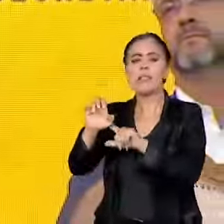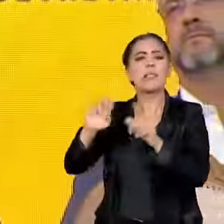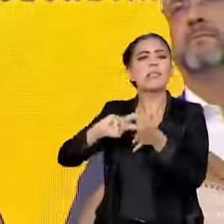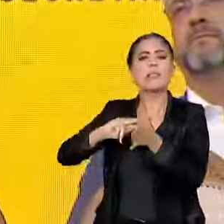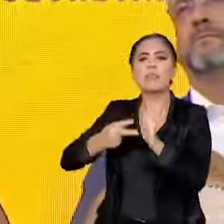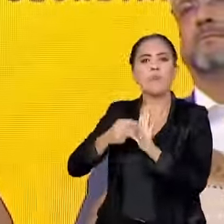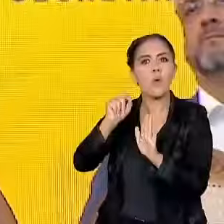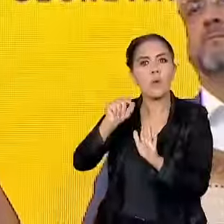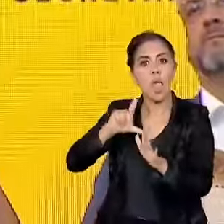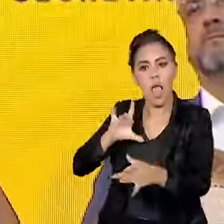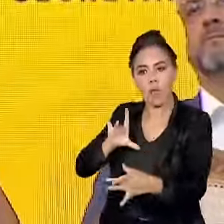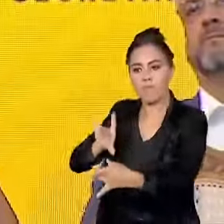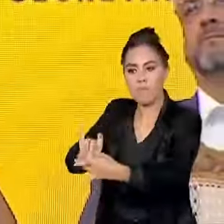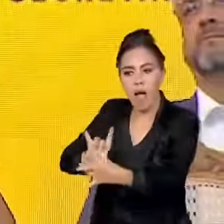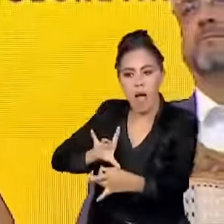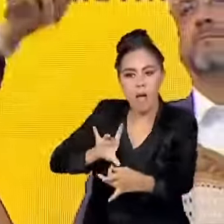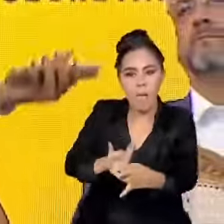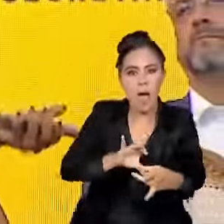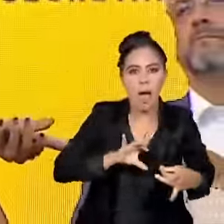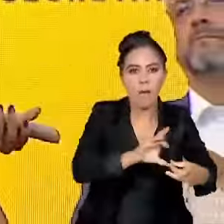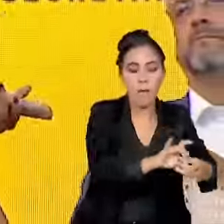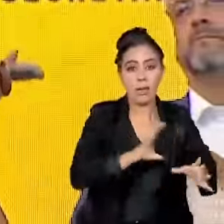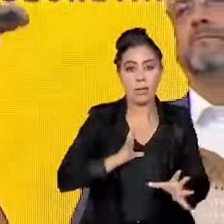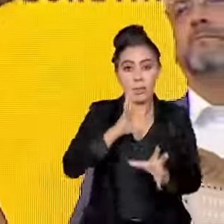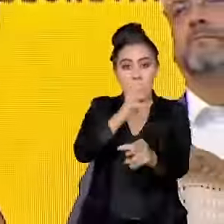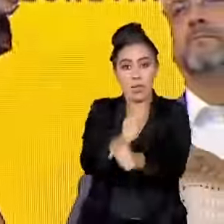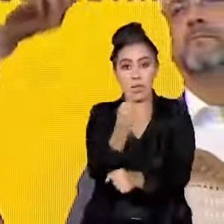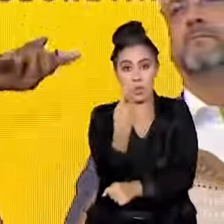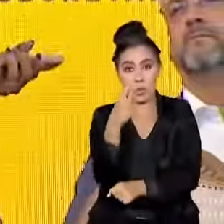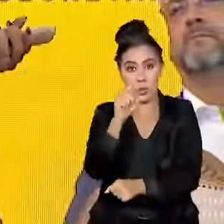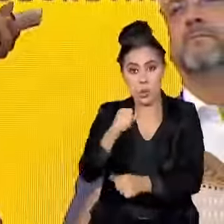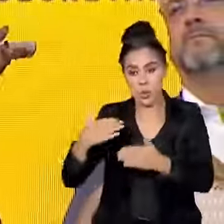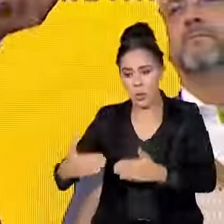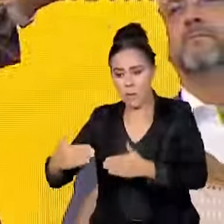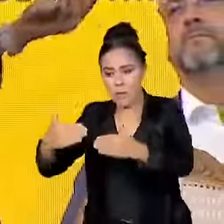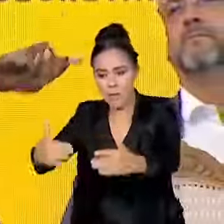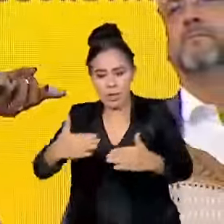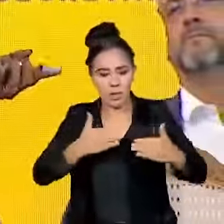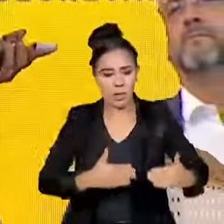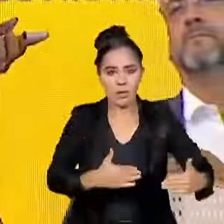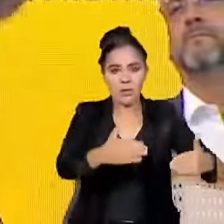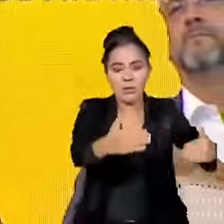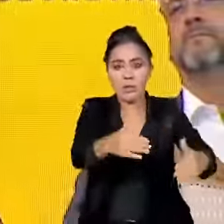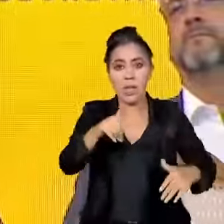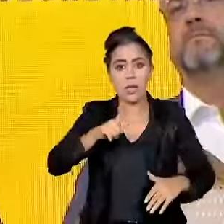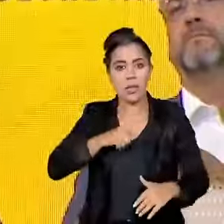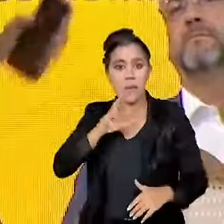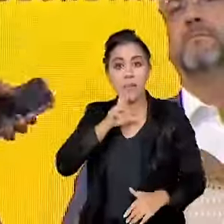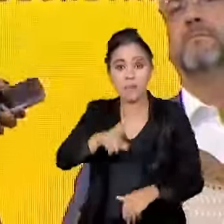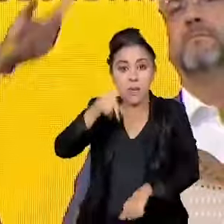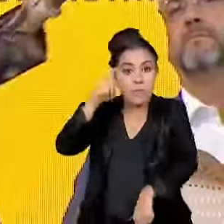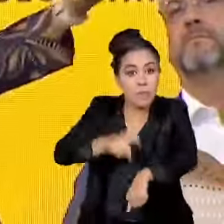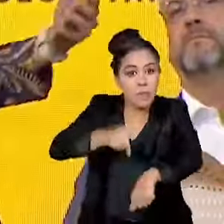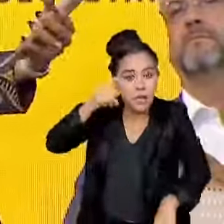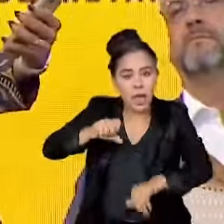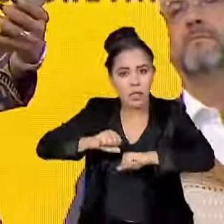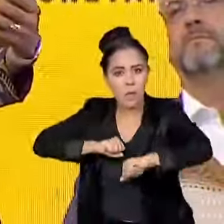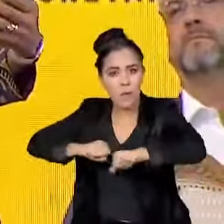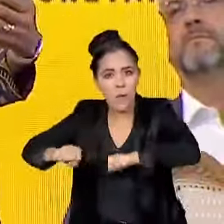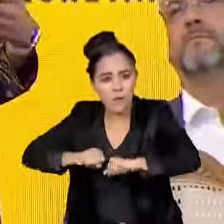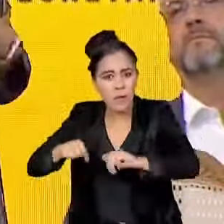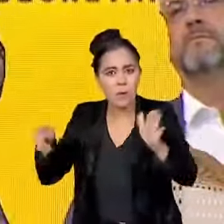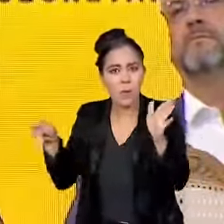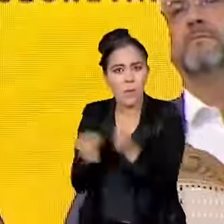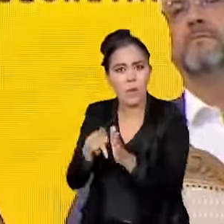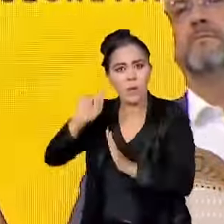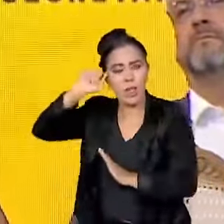18 ministérios, porque entendem a importância de respostas imediatas para o movimento negro. A gente ter ali,